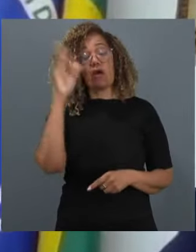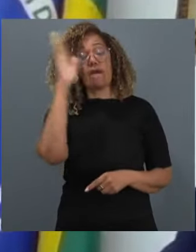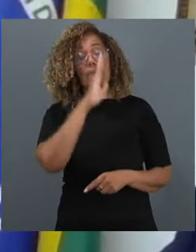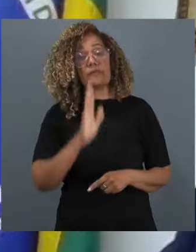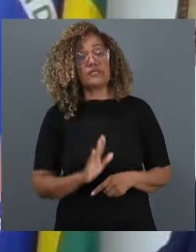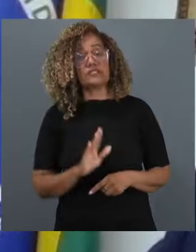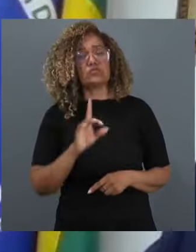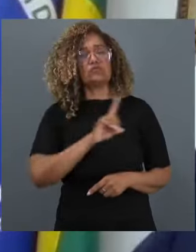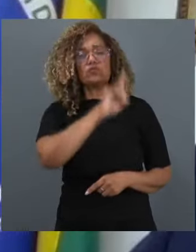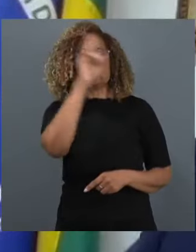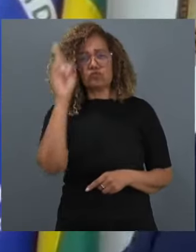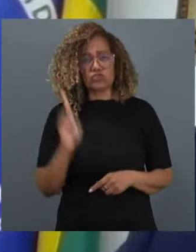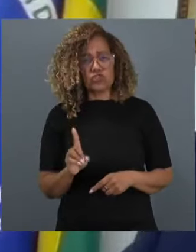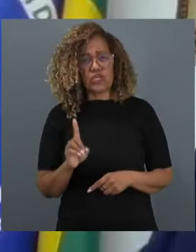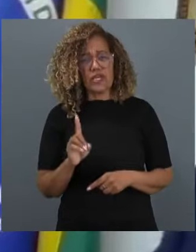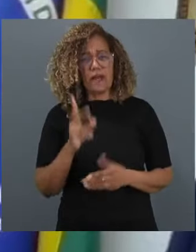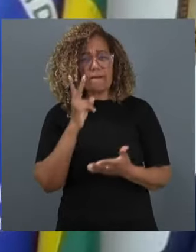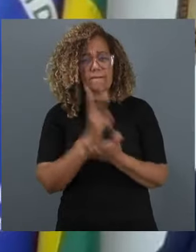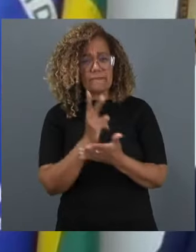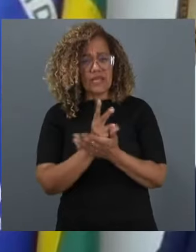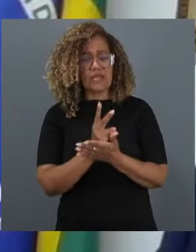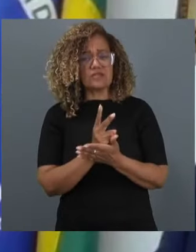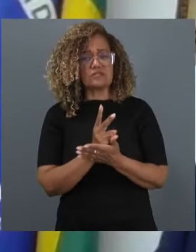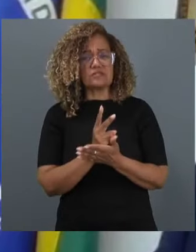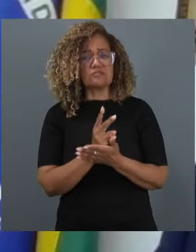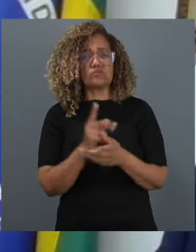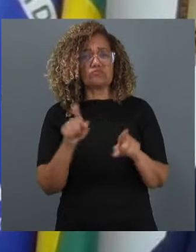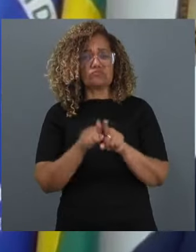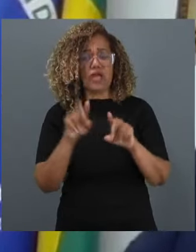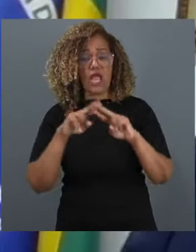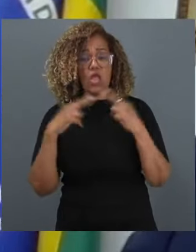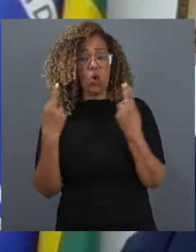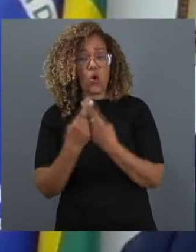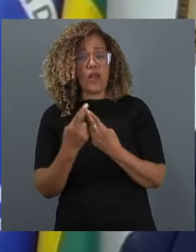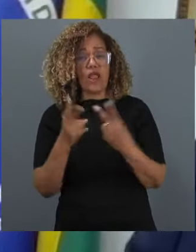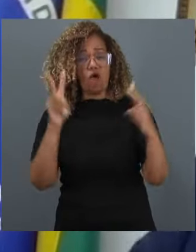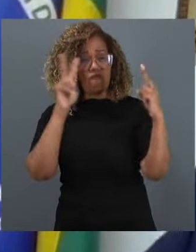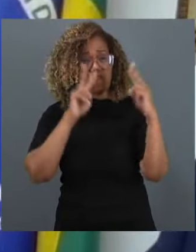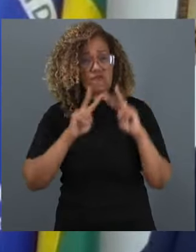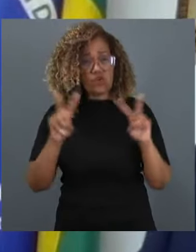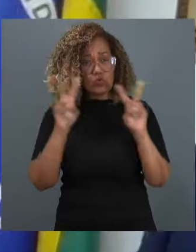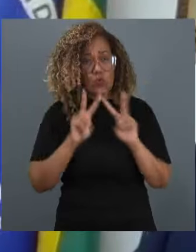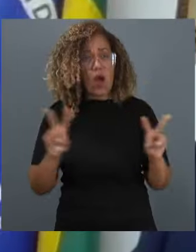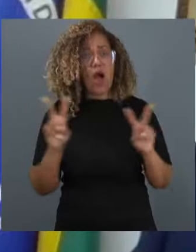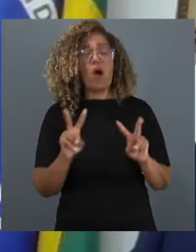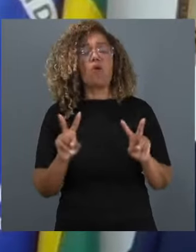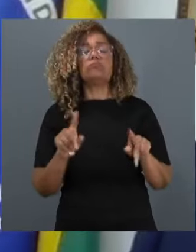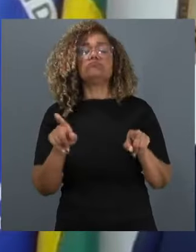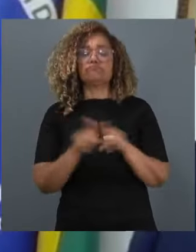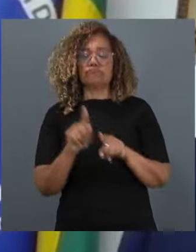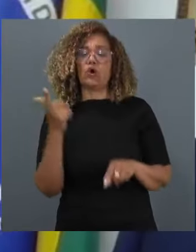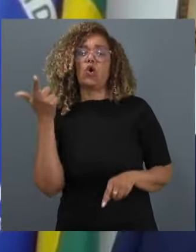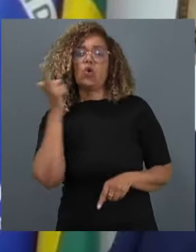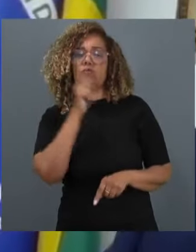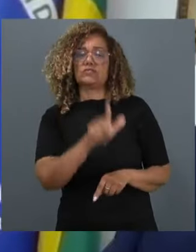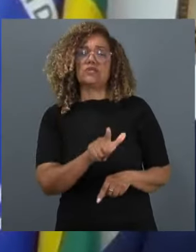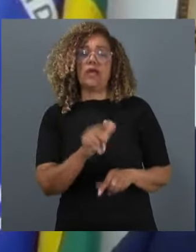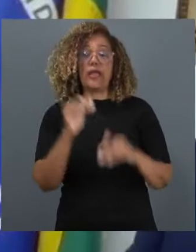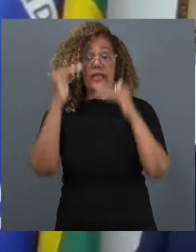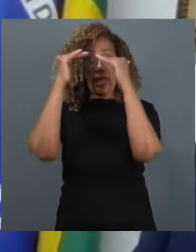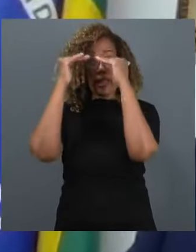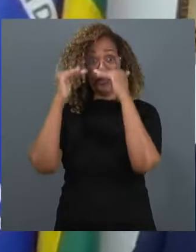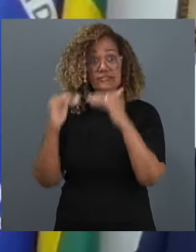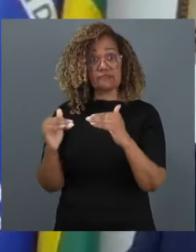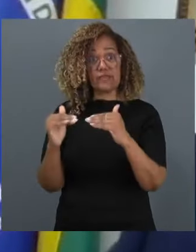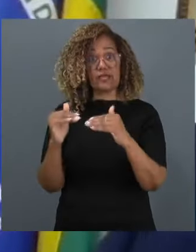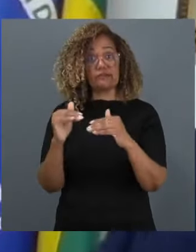que, mesmo numa sessão virtual, a gente vai conseguir respeitar o desejo